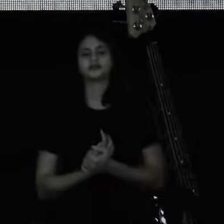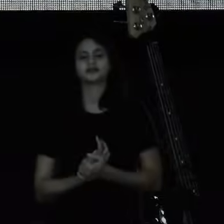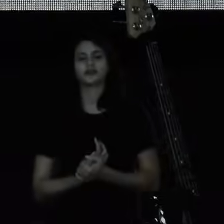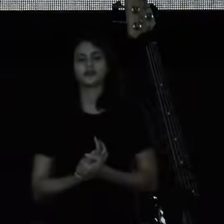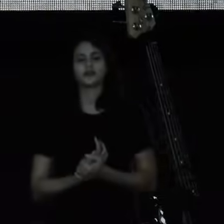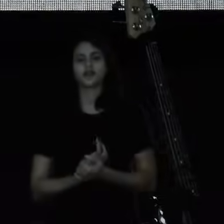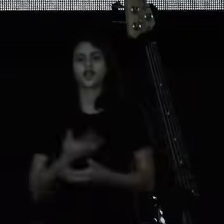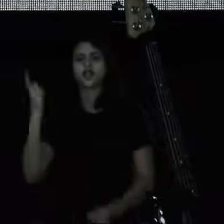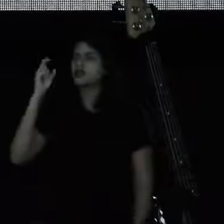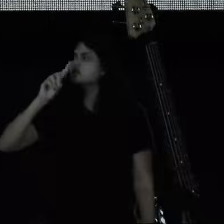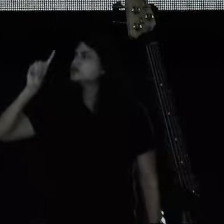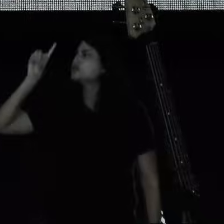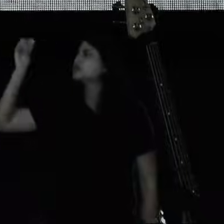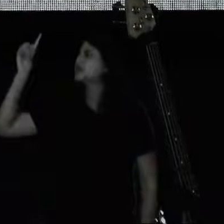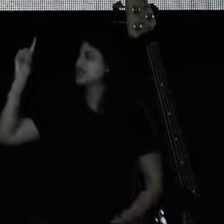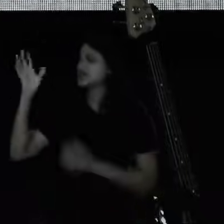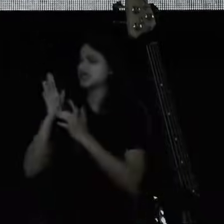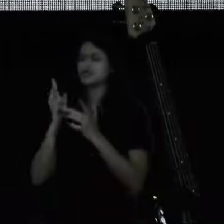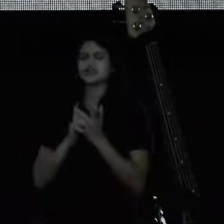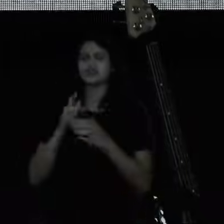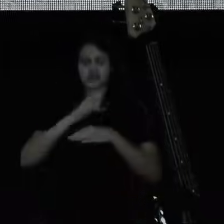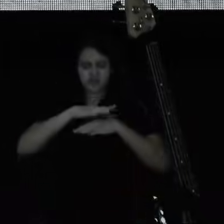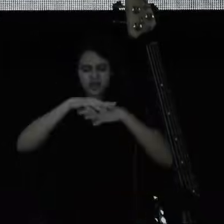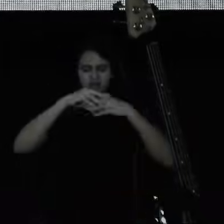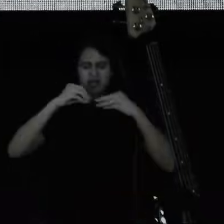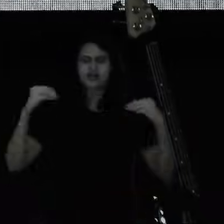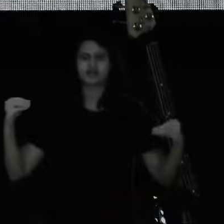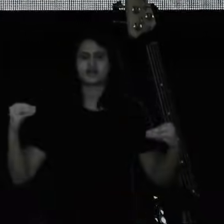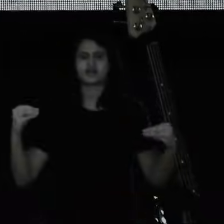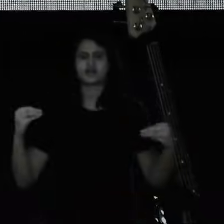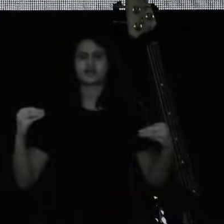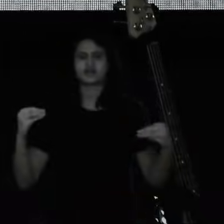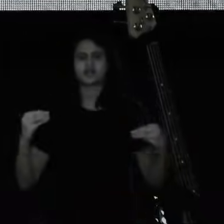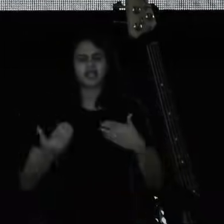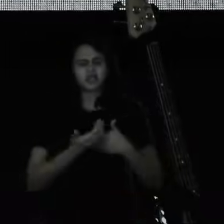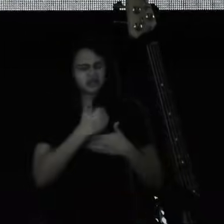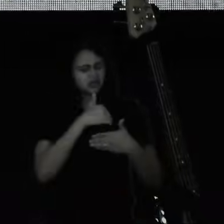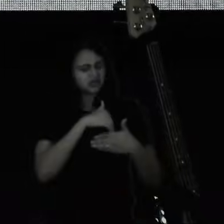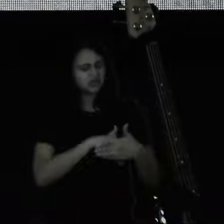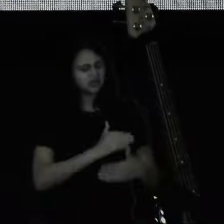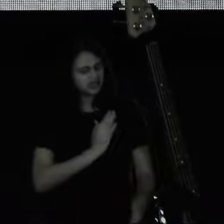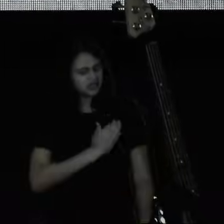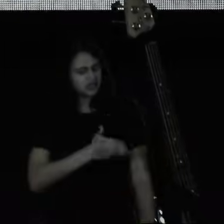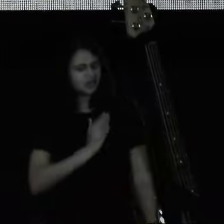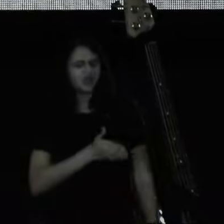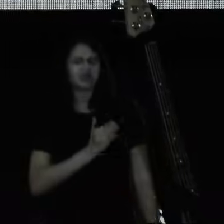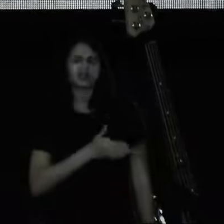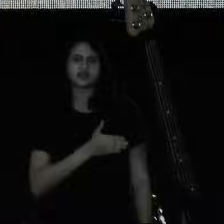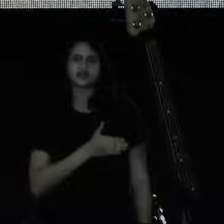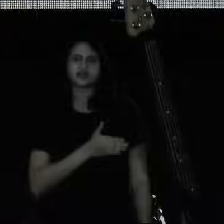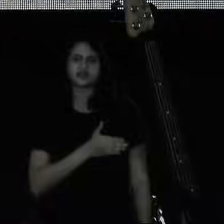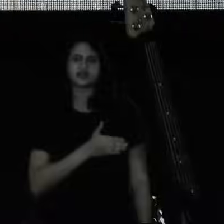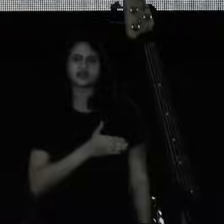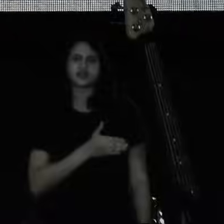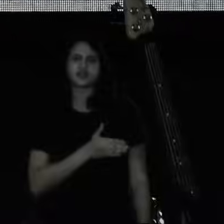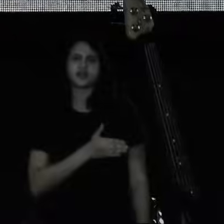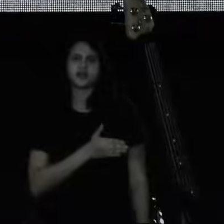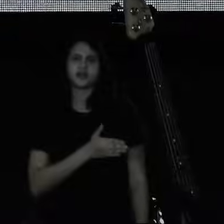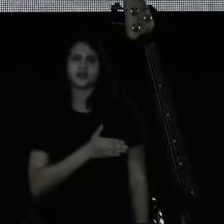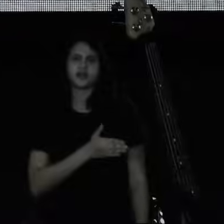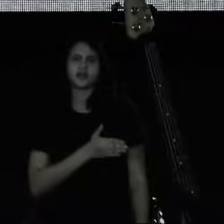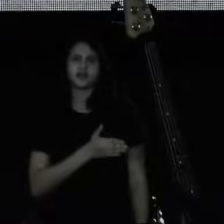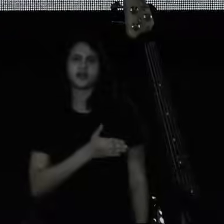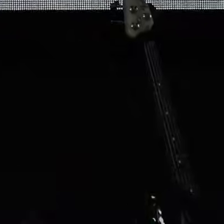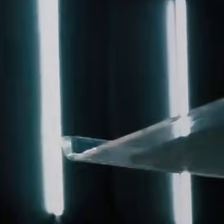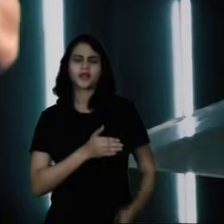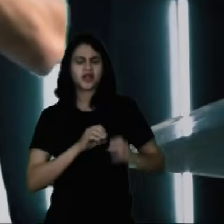Ele é o remédio, que quando entra lá naquele vazio que foi deixado por causa da rejeição, por